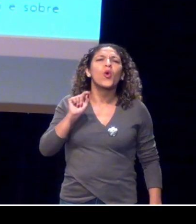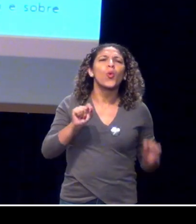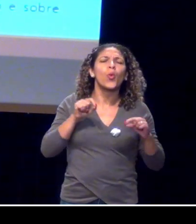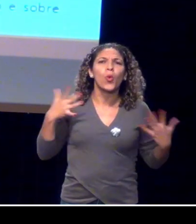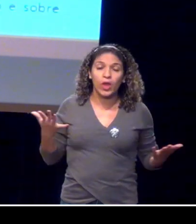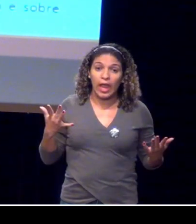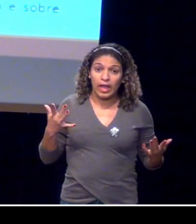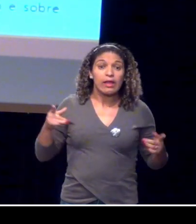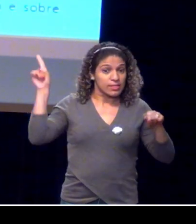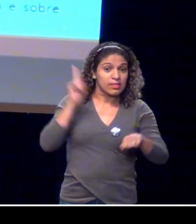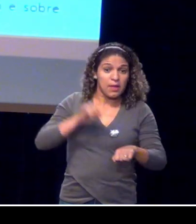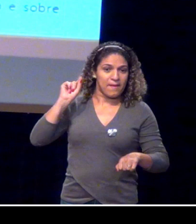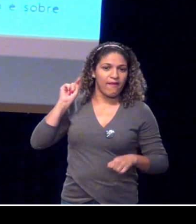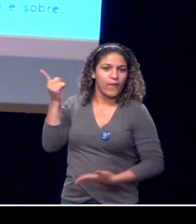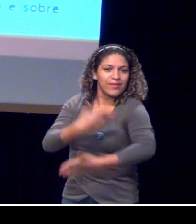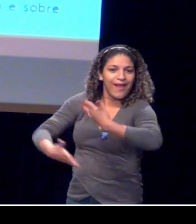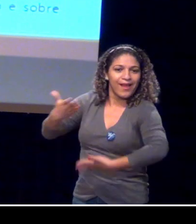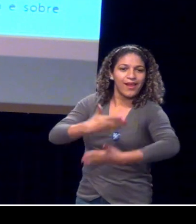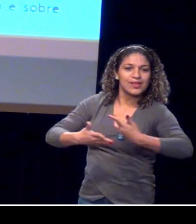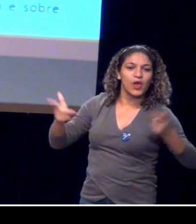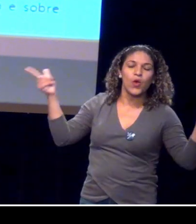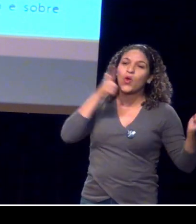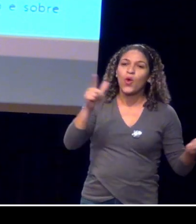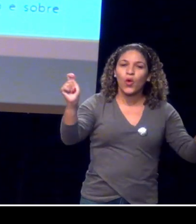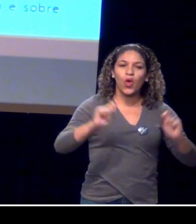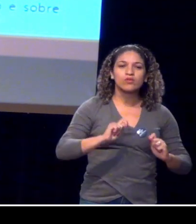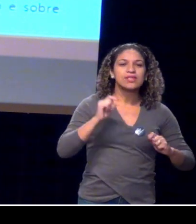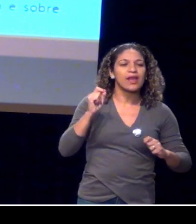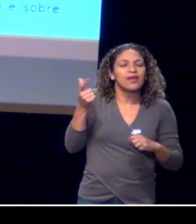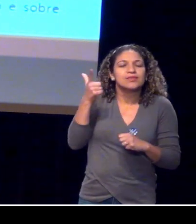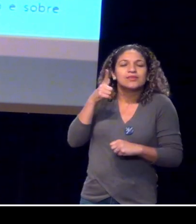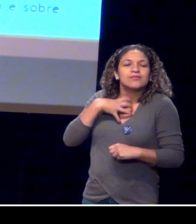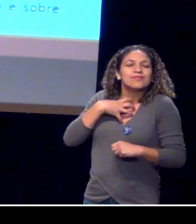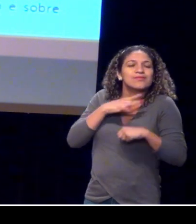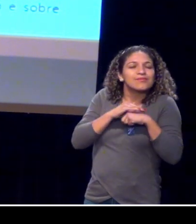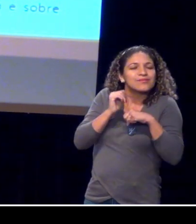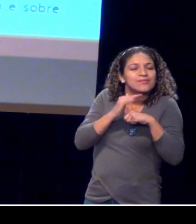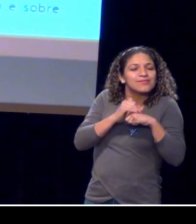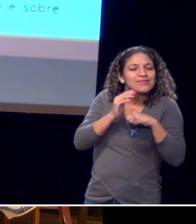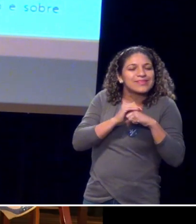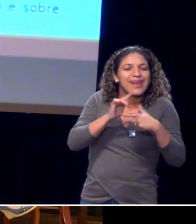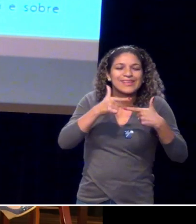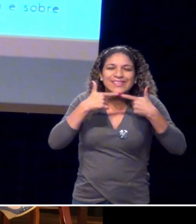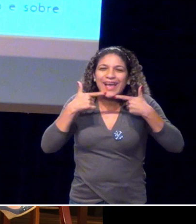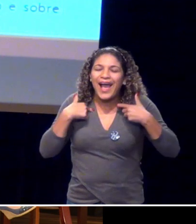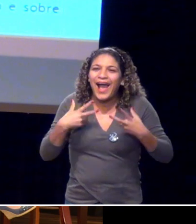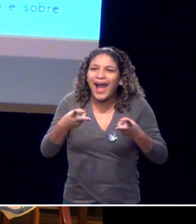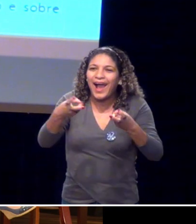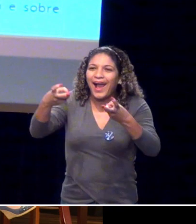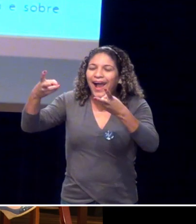tempo, nessas relações, eu consigo receber carícias, receber